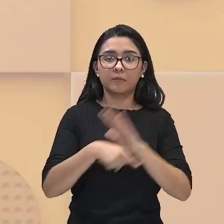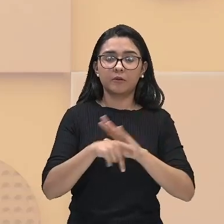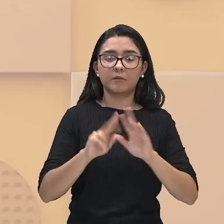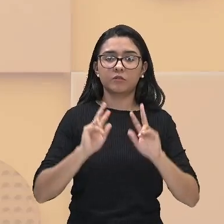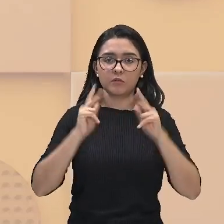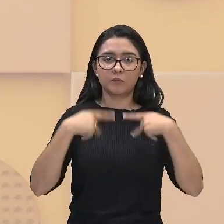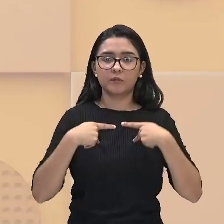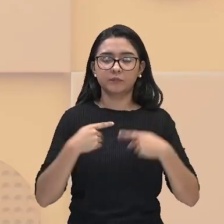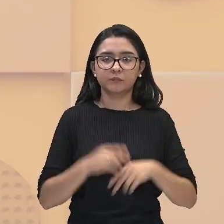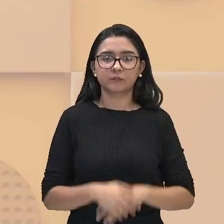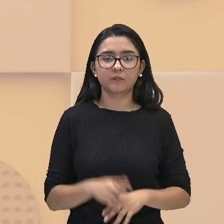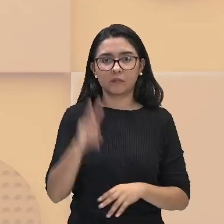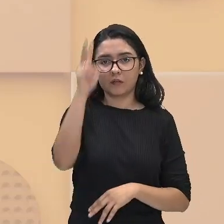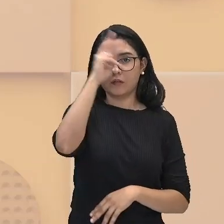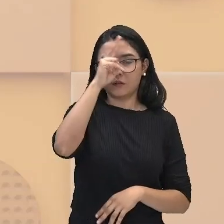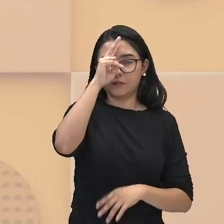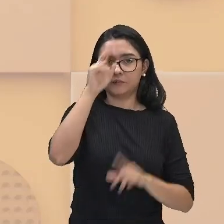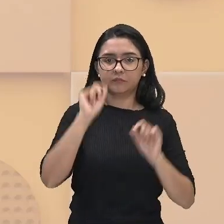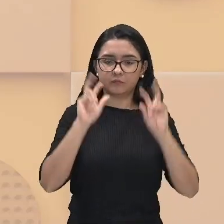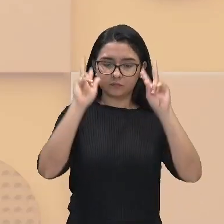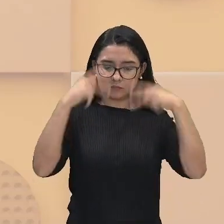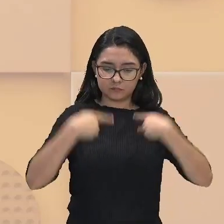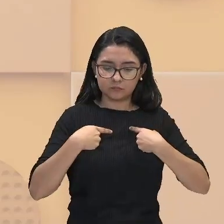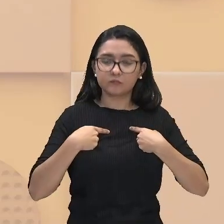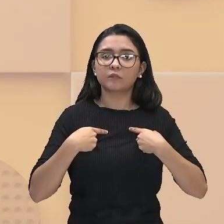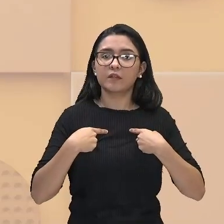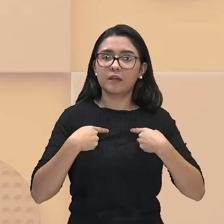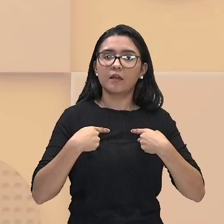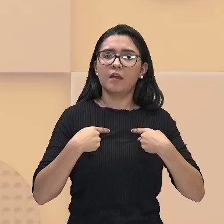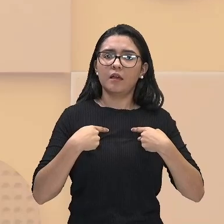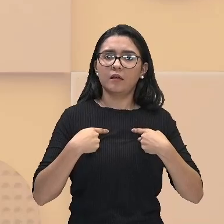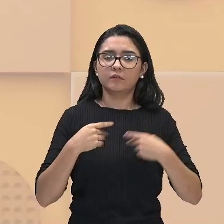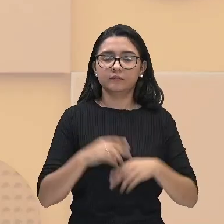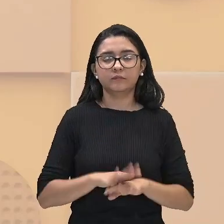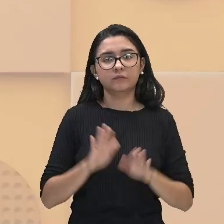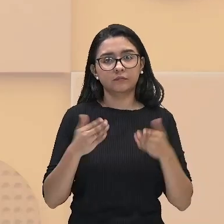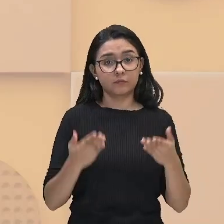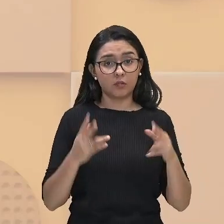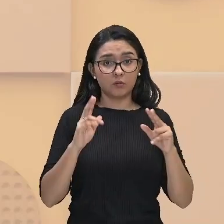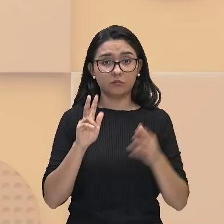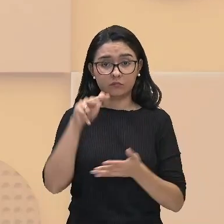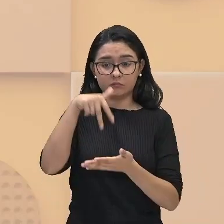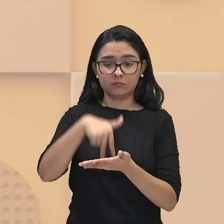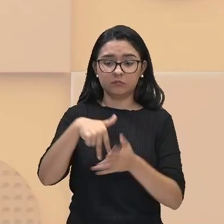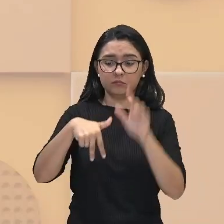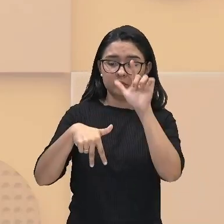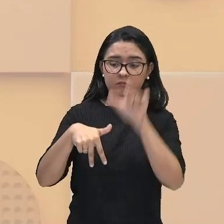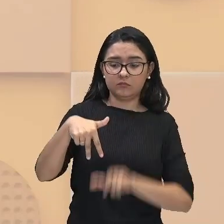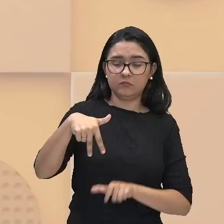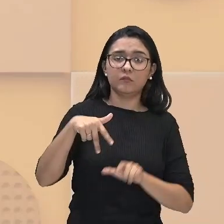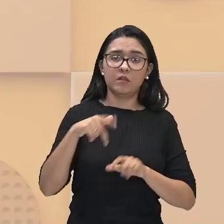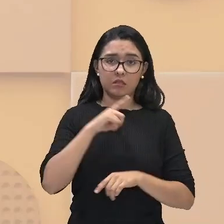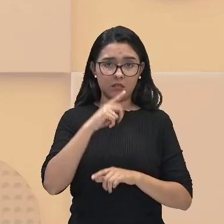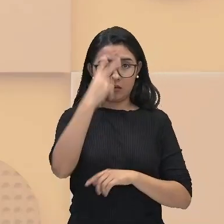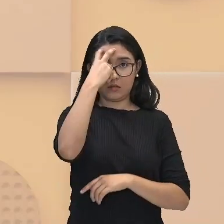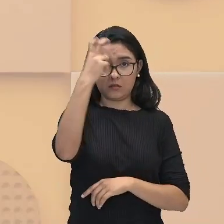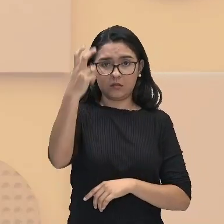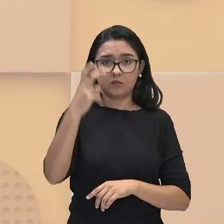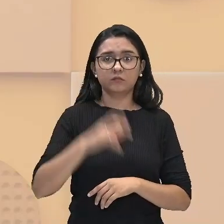humano. Lembrem sempre que o humanismo vem de ser humano, e o ser humano ele é dotado de inteligência,